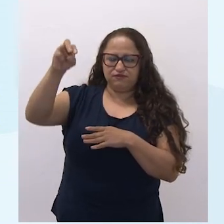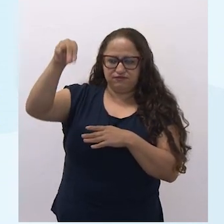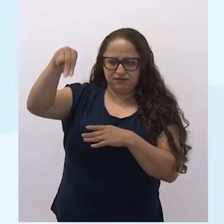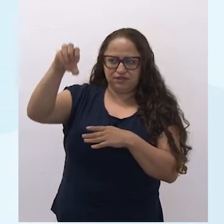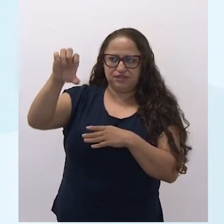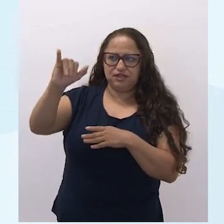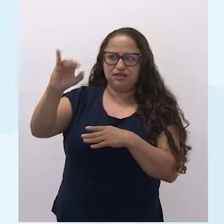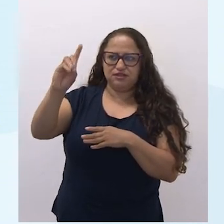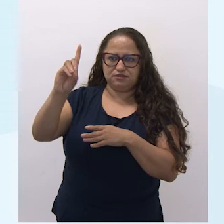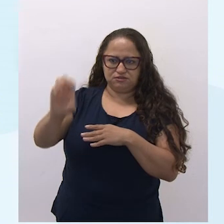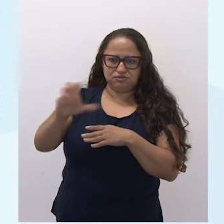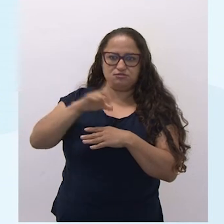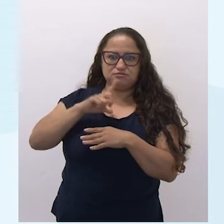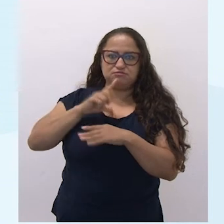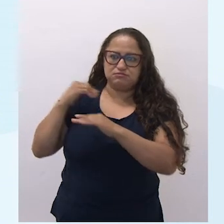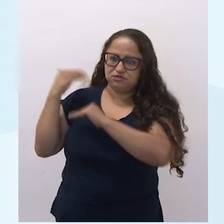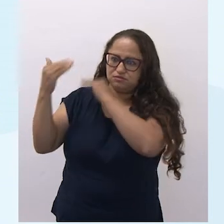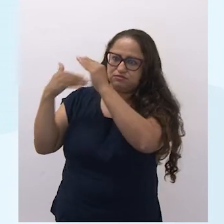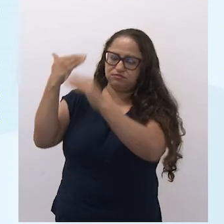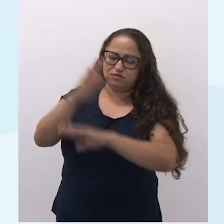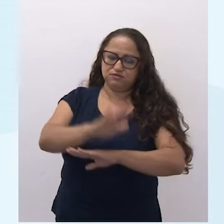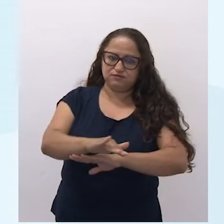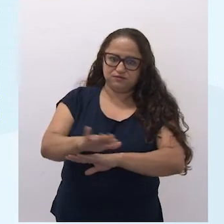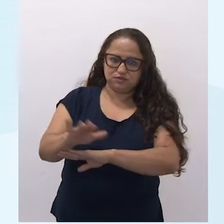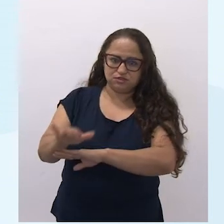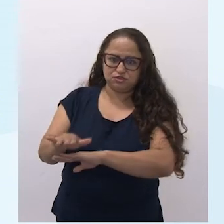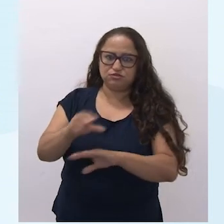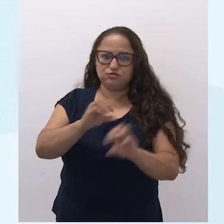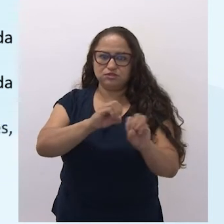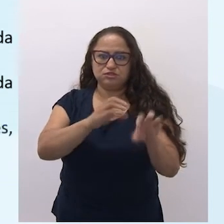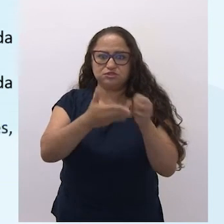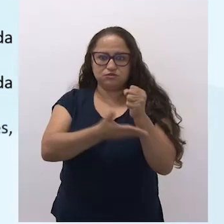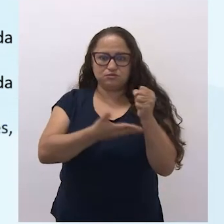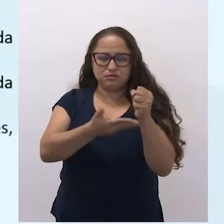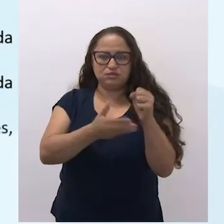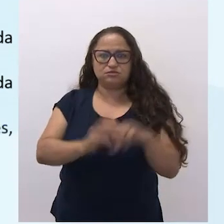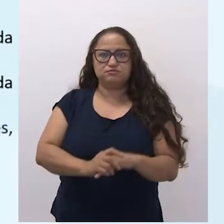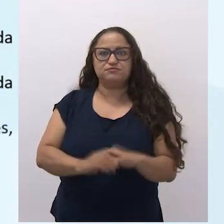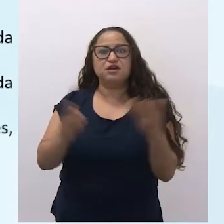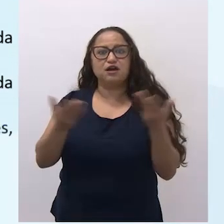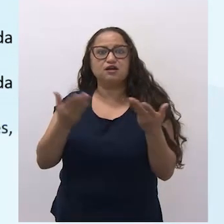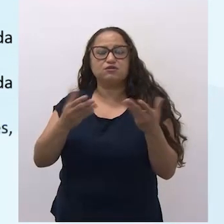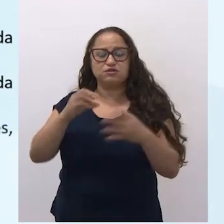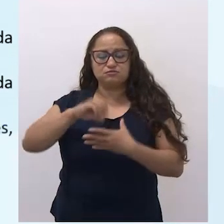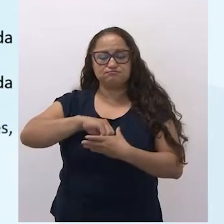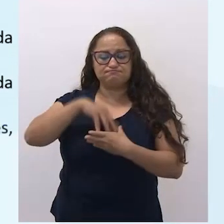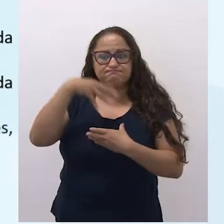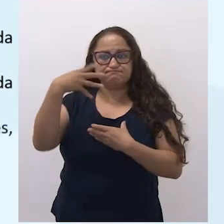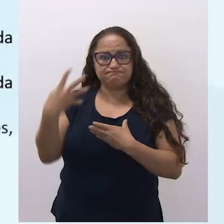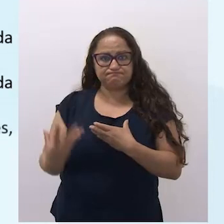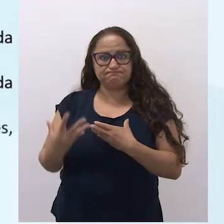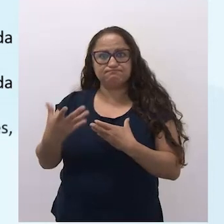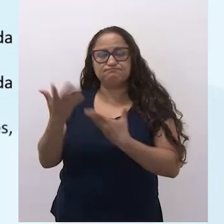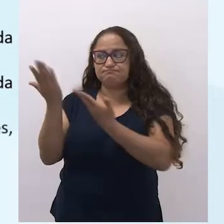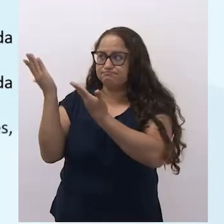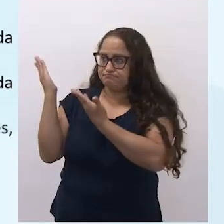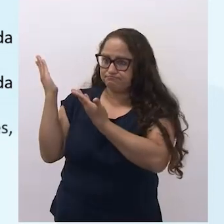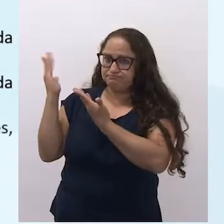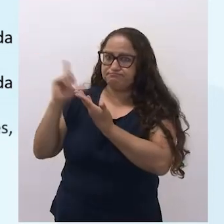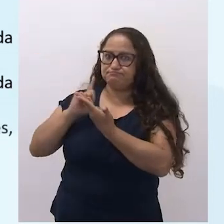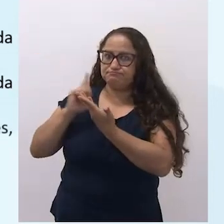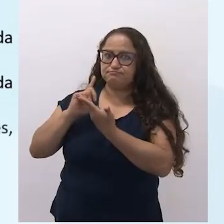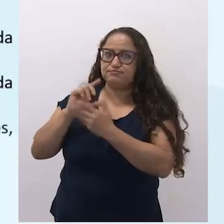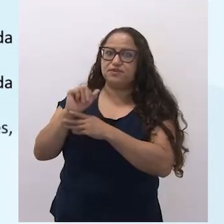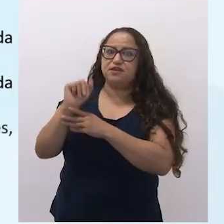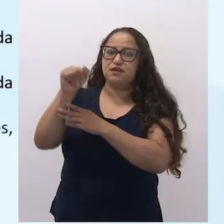Finais e Ensino Médio. Agora vamos para as referências bibliográficas. Referências: Anália